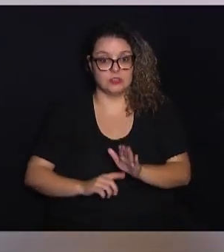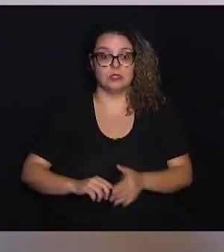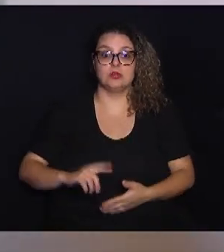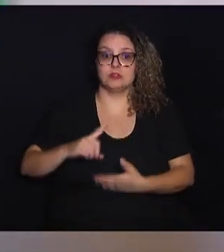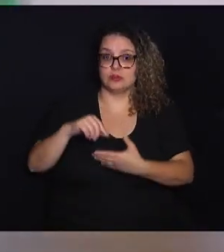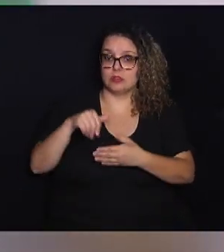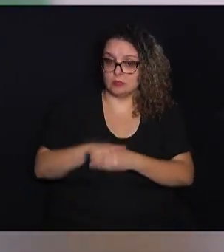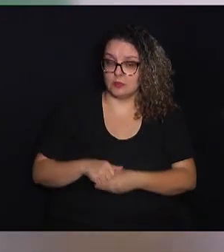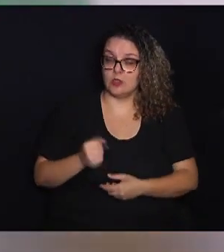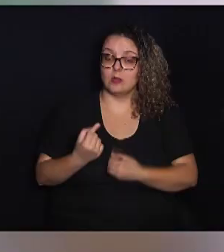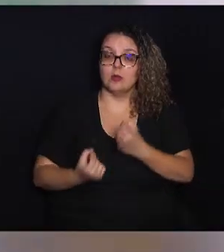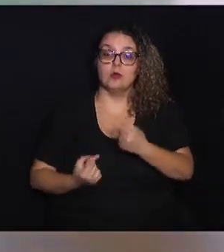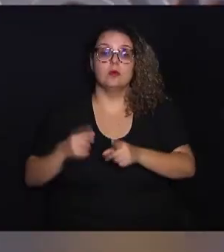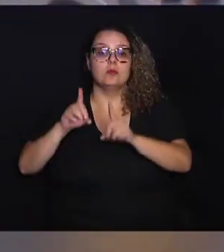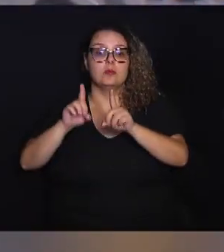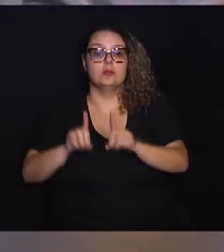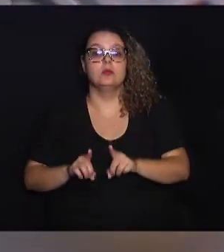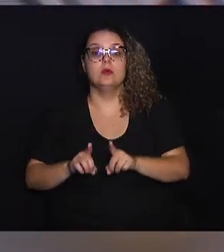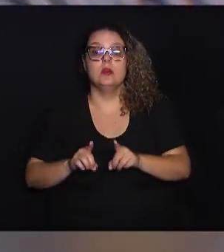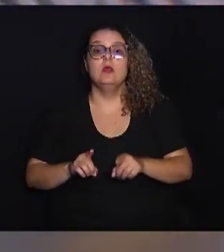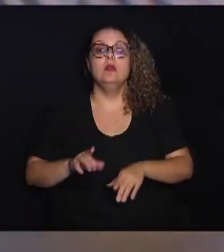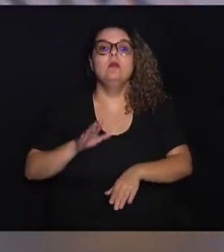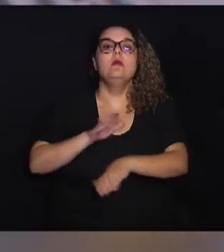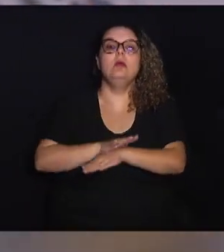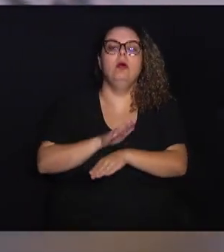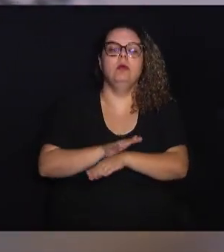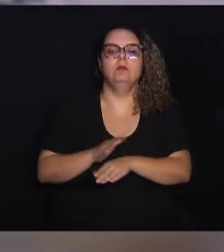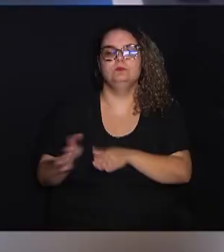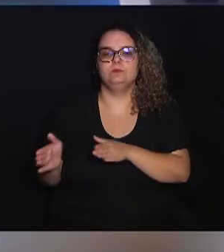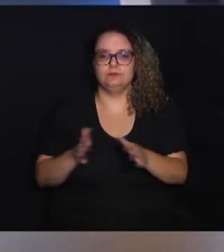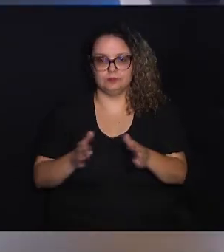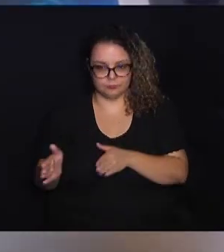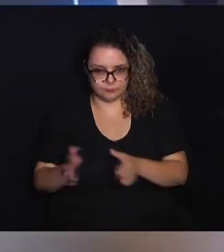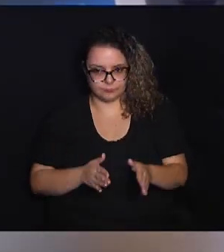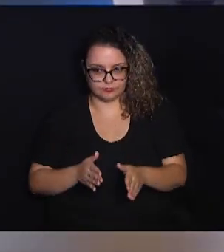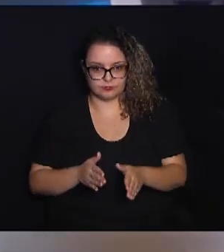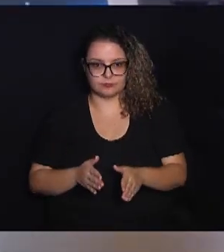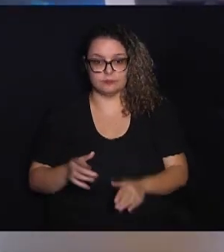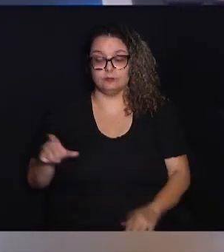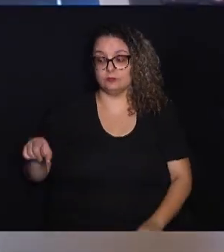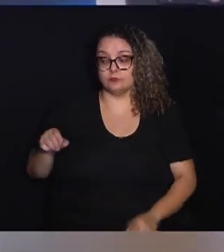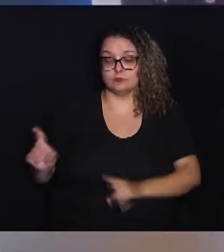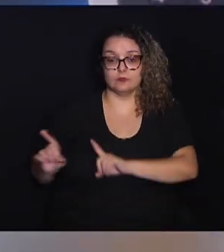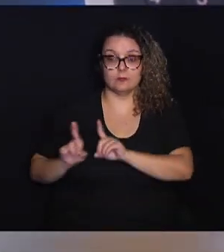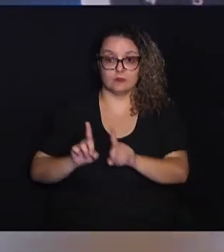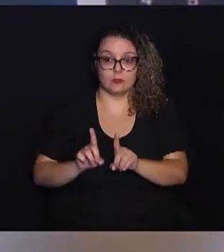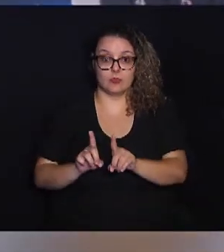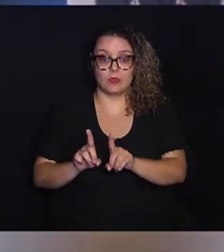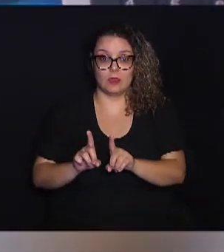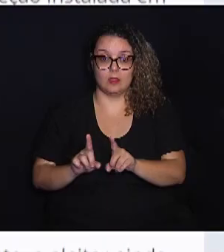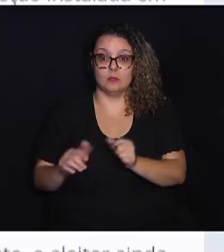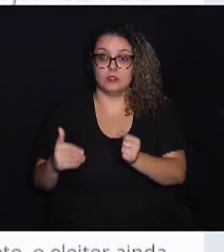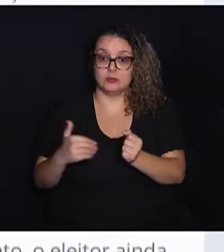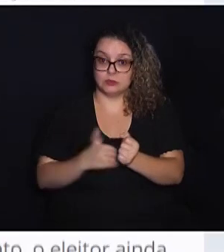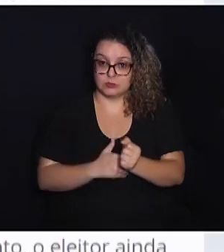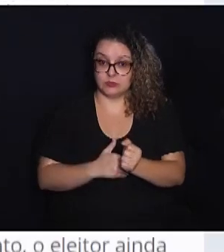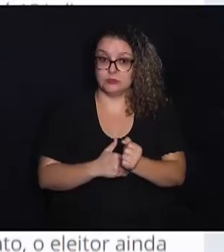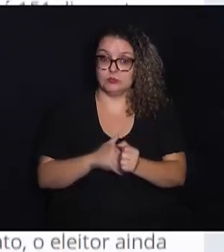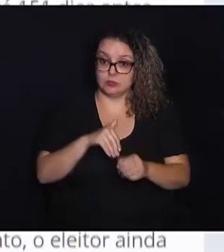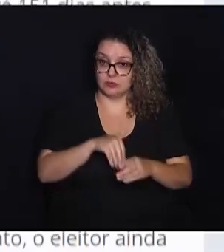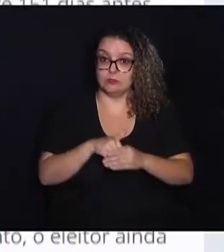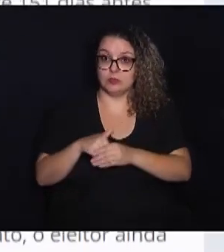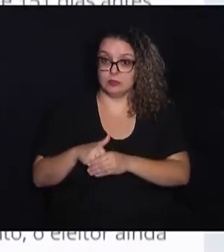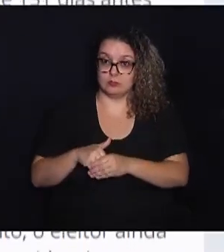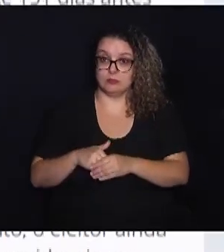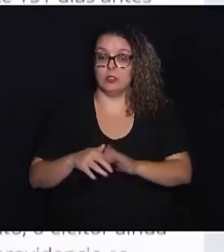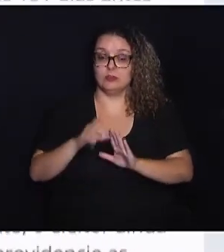alguma deficiência a assistência e auxílio por alguém de sua escolha para assegurar o sigilo do voto. Para acessar os